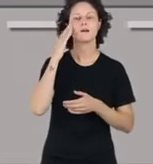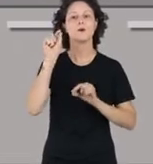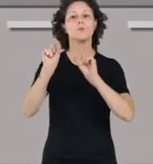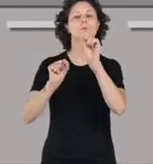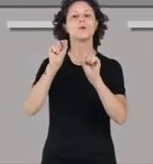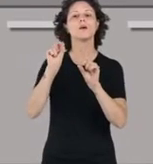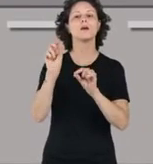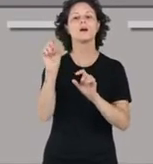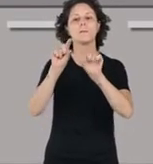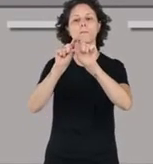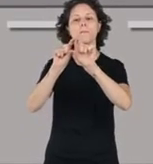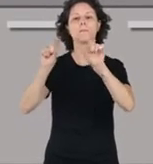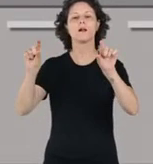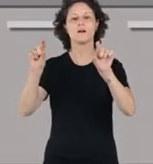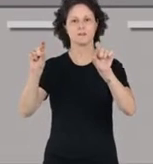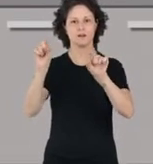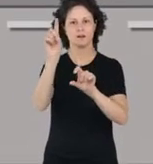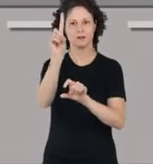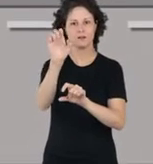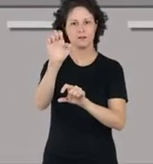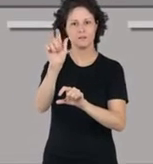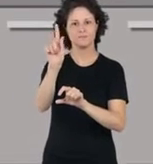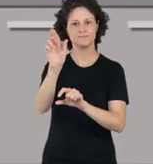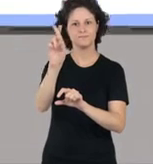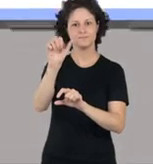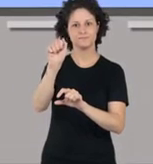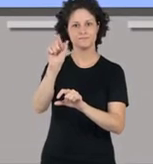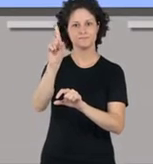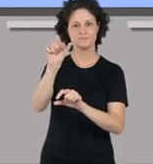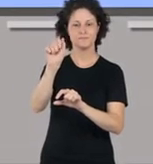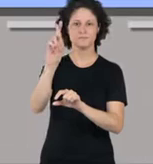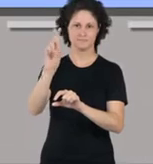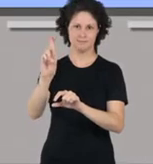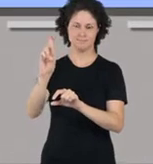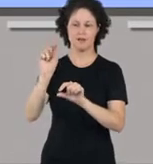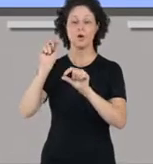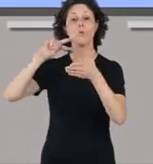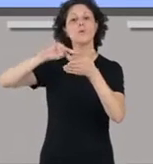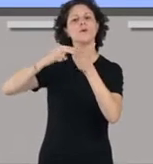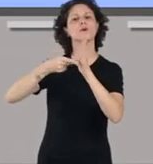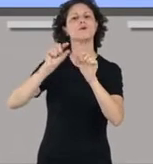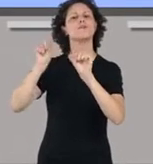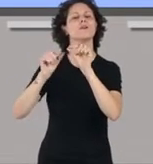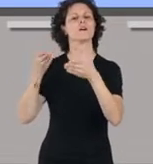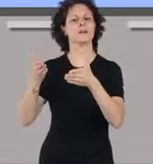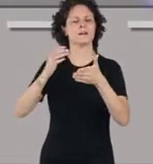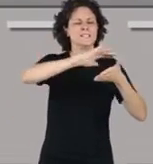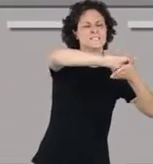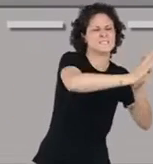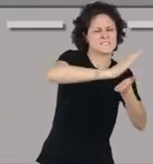palavrinha diferente significa. Vamos lá! Degradar significa estragar, destruir ou